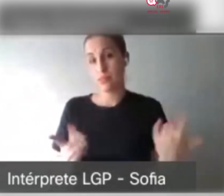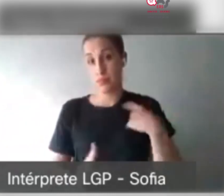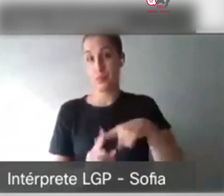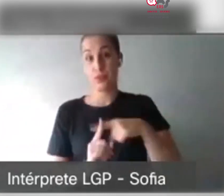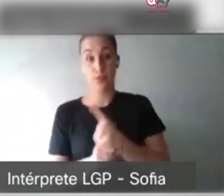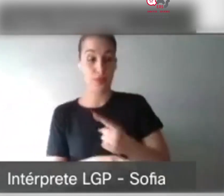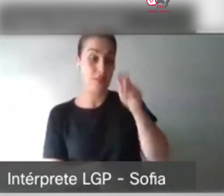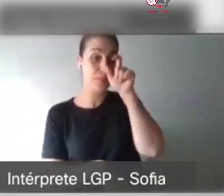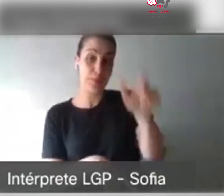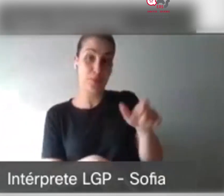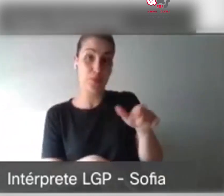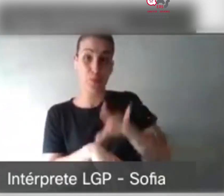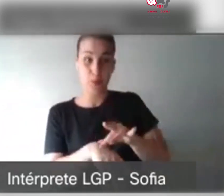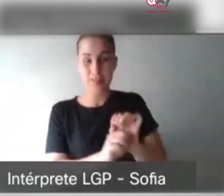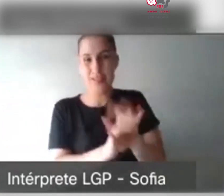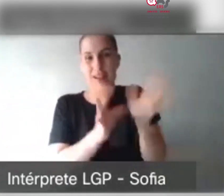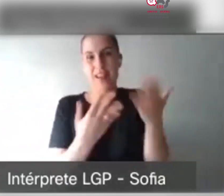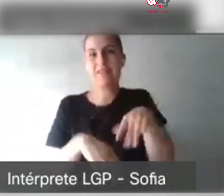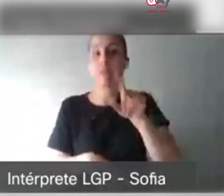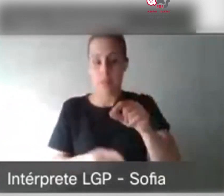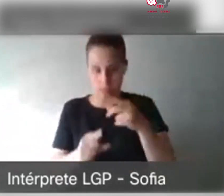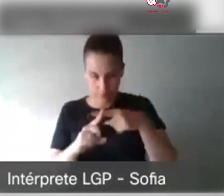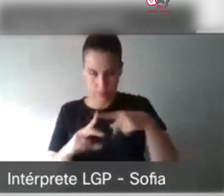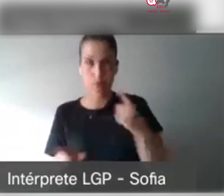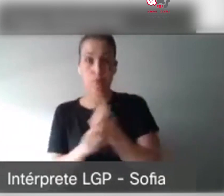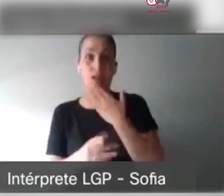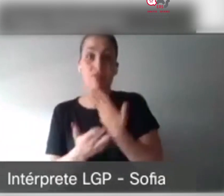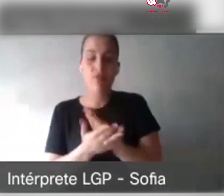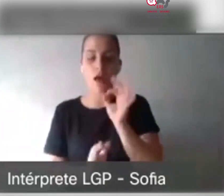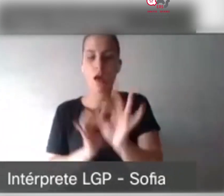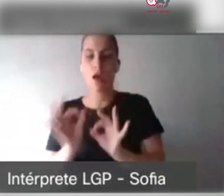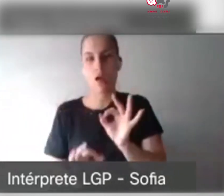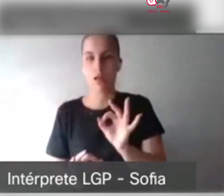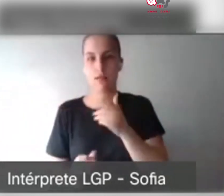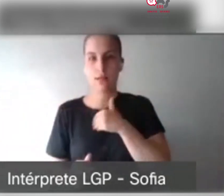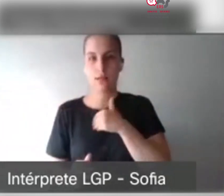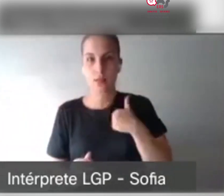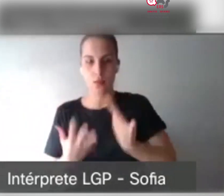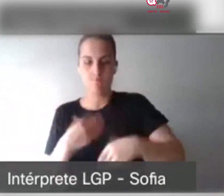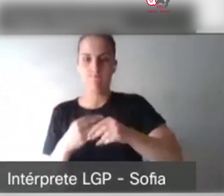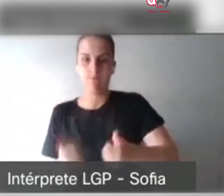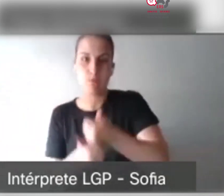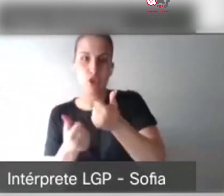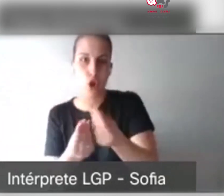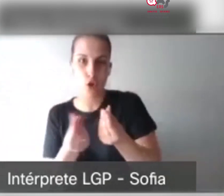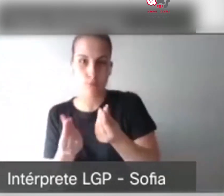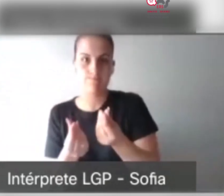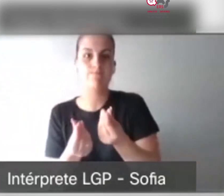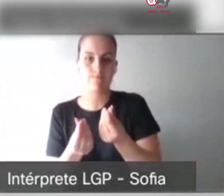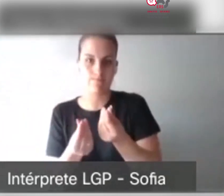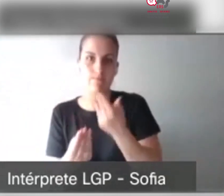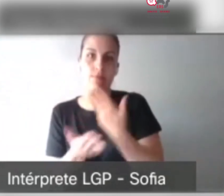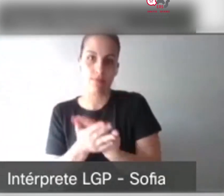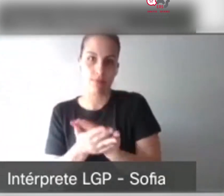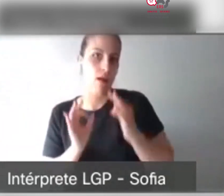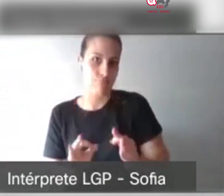doentes, mas também para os hospitais. Acrescenta qualidade à prestação de cuidados, melhora outcomes em saúde, claramente, há